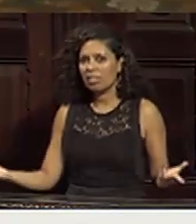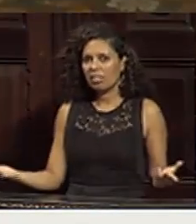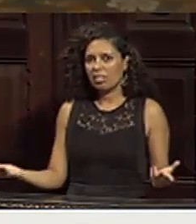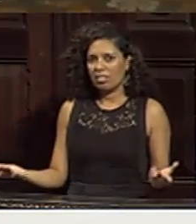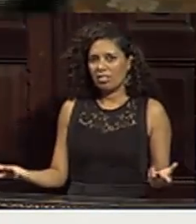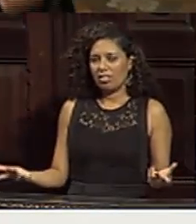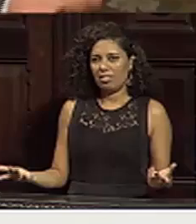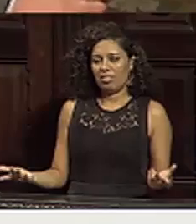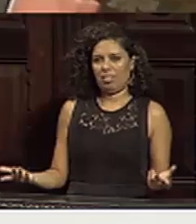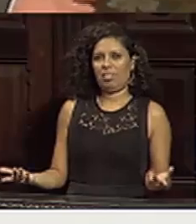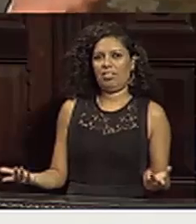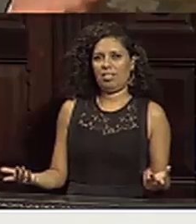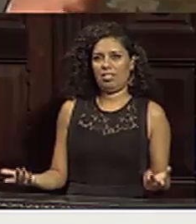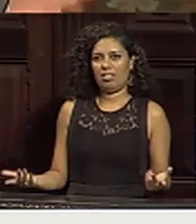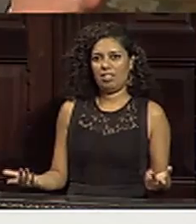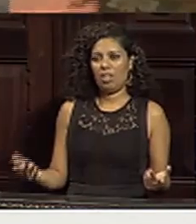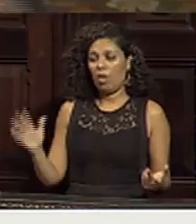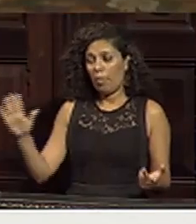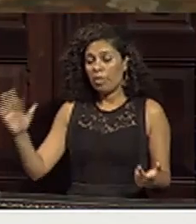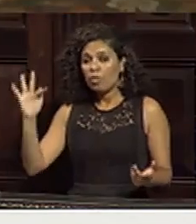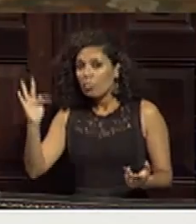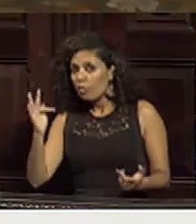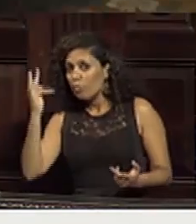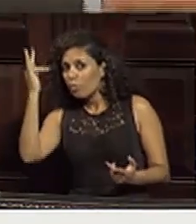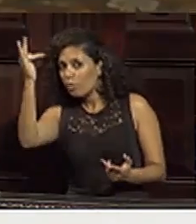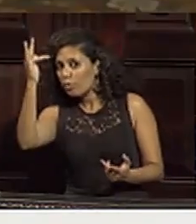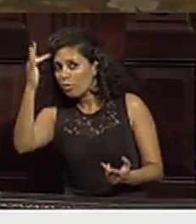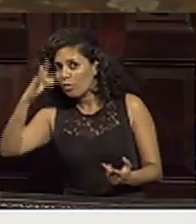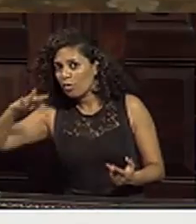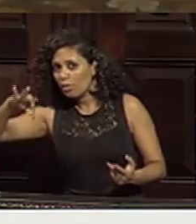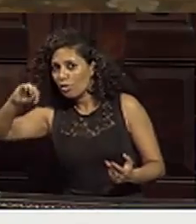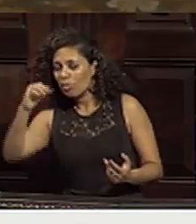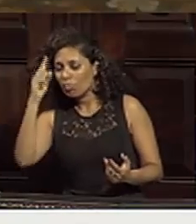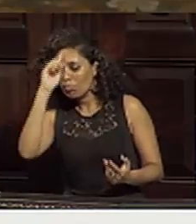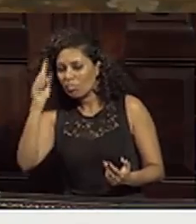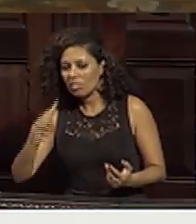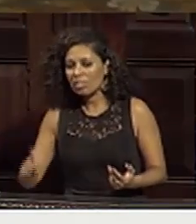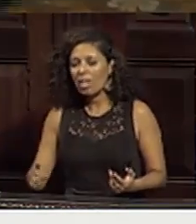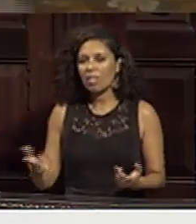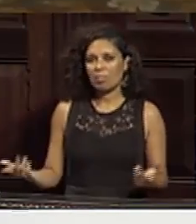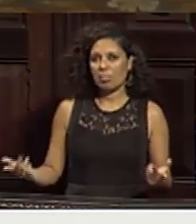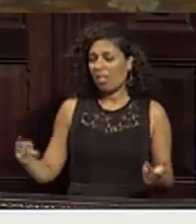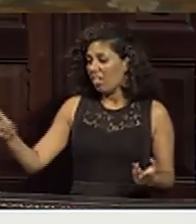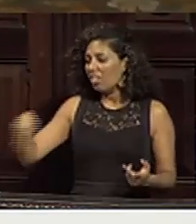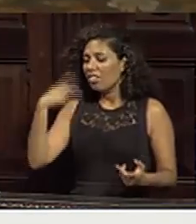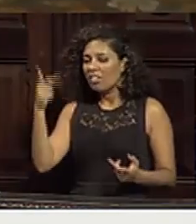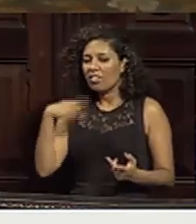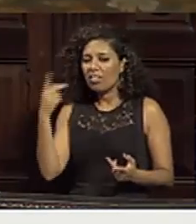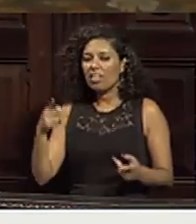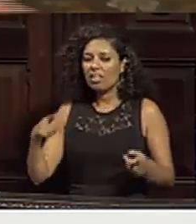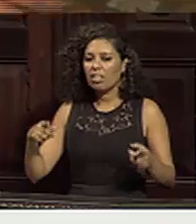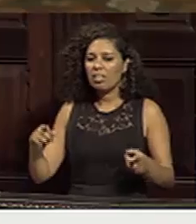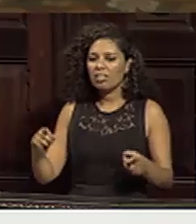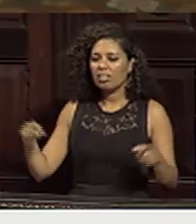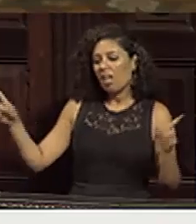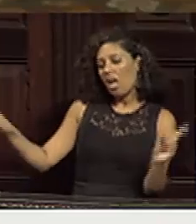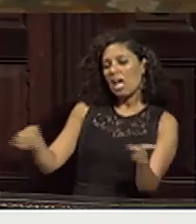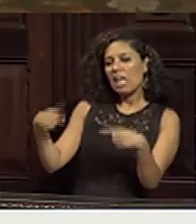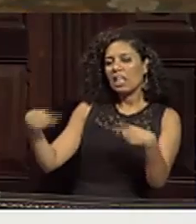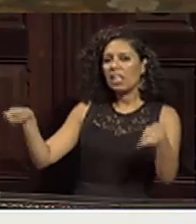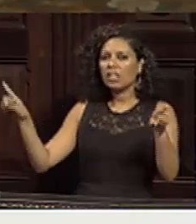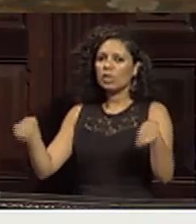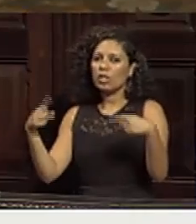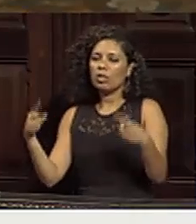do que foi será. Ele diz assim, canta a música, né? Que foi do Lulu Santos que cantou, Nelson